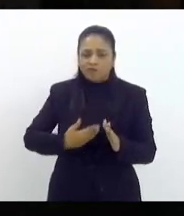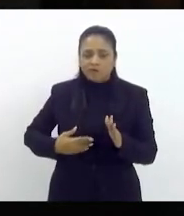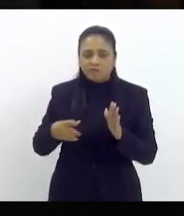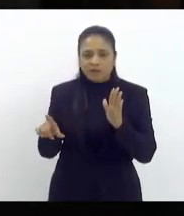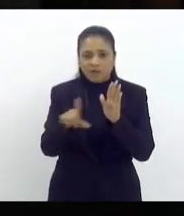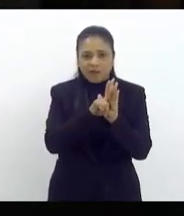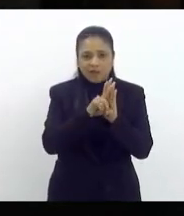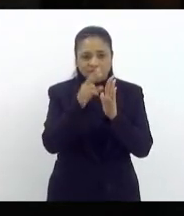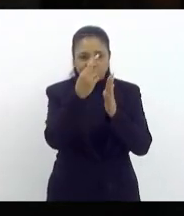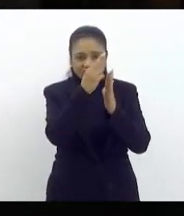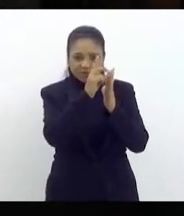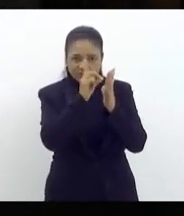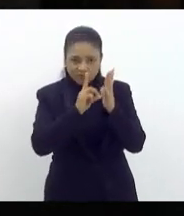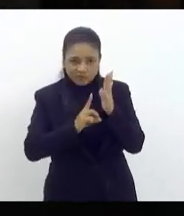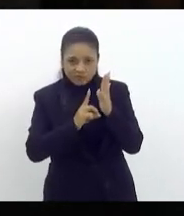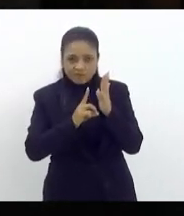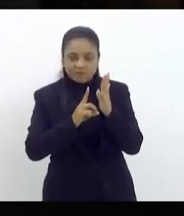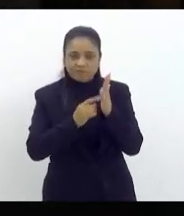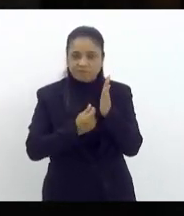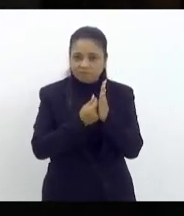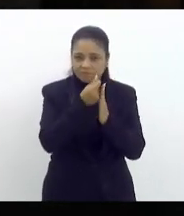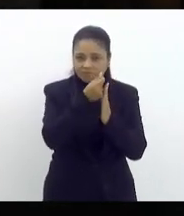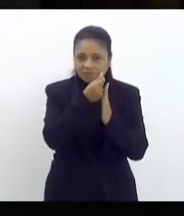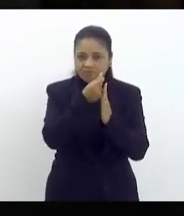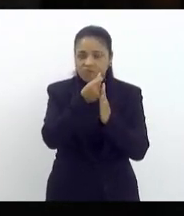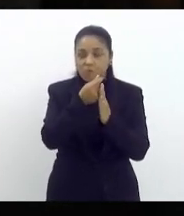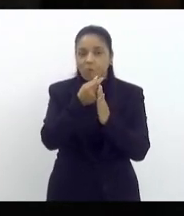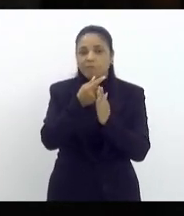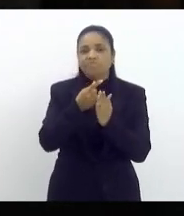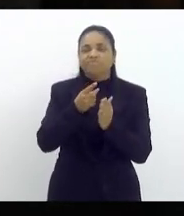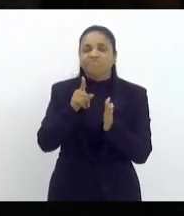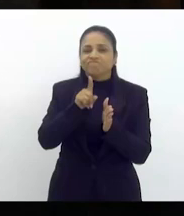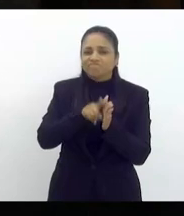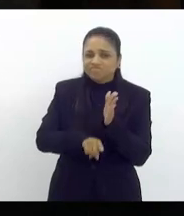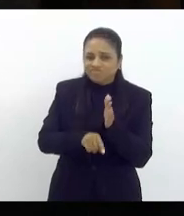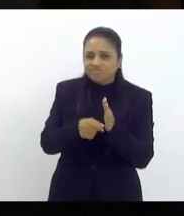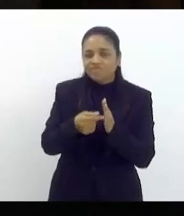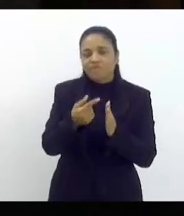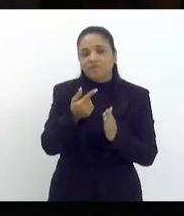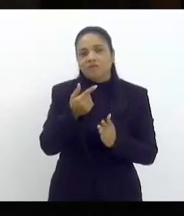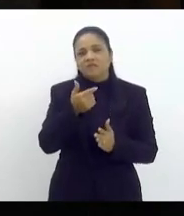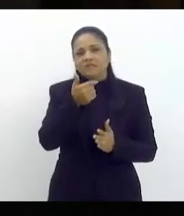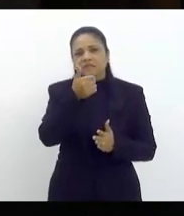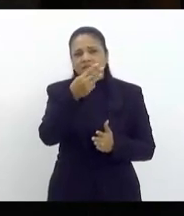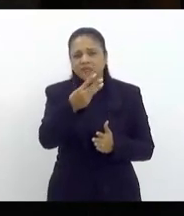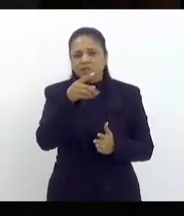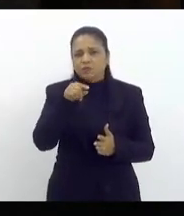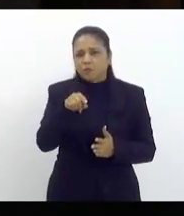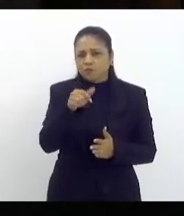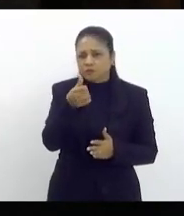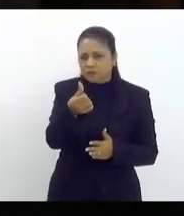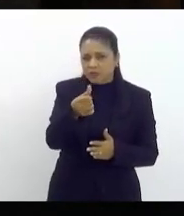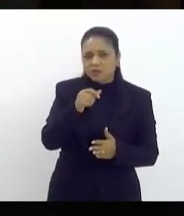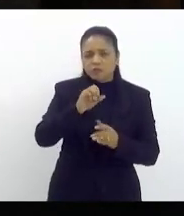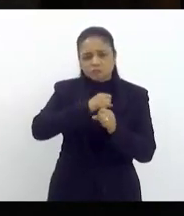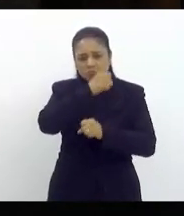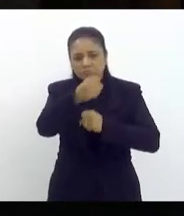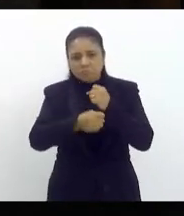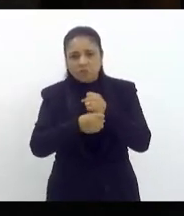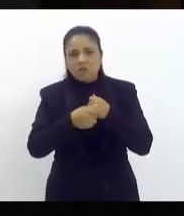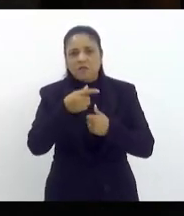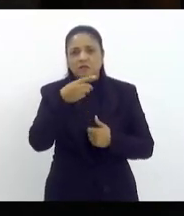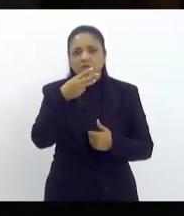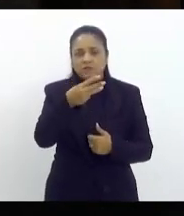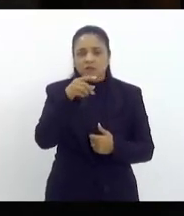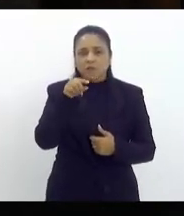orçamentárias déficits contínuos para os próximos três anos 3.6 nesse ano 6.3 no próximo 8.5 no